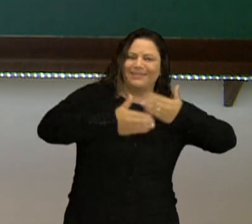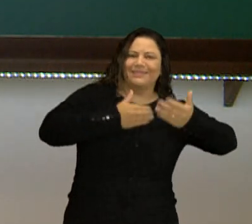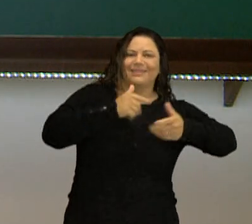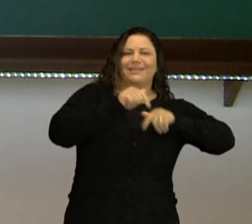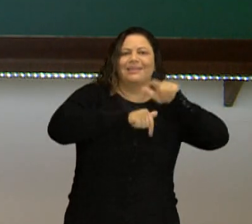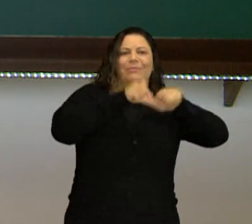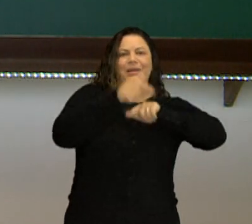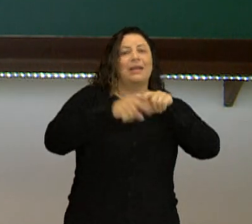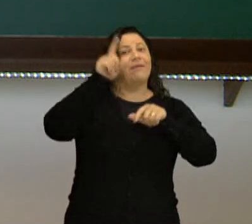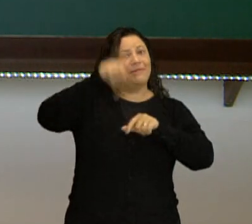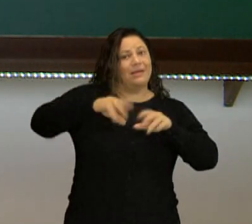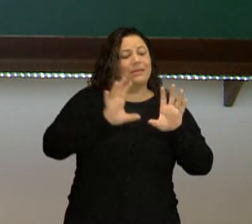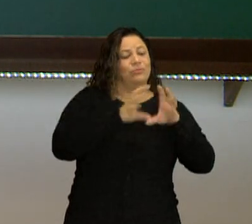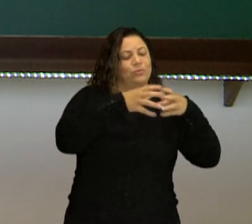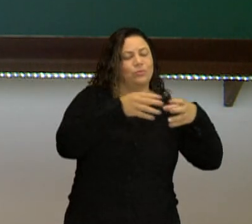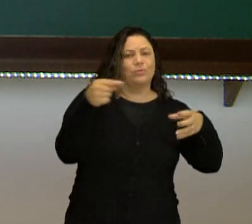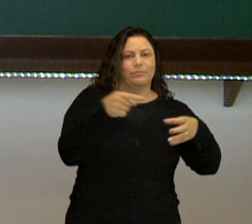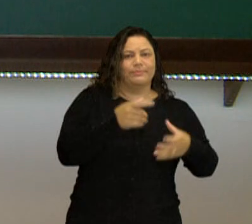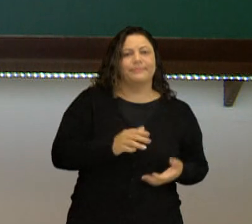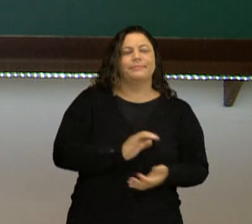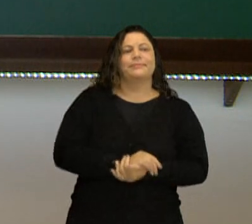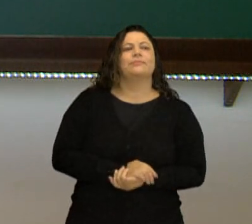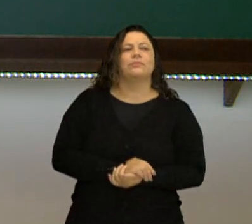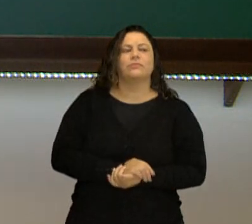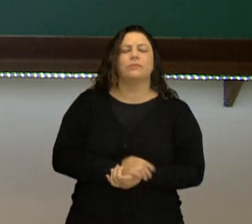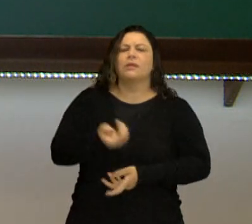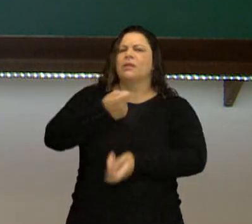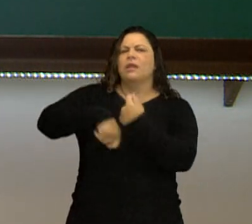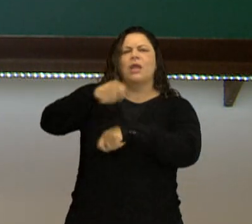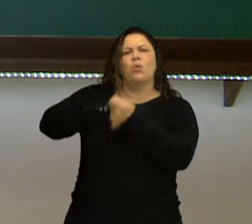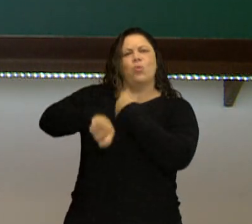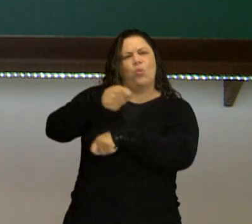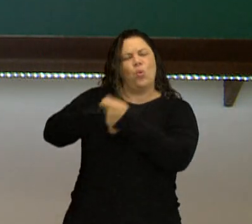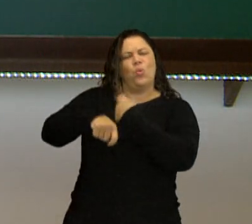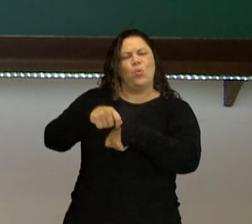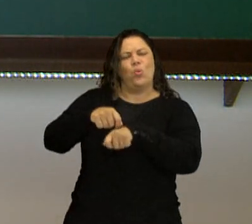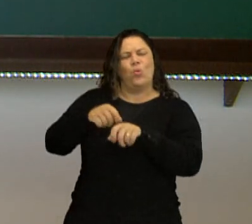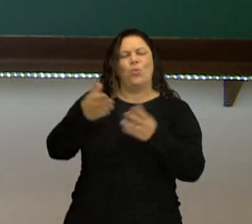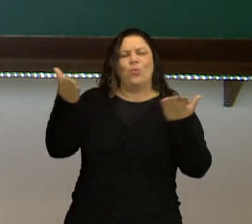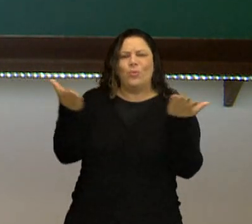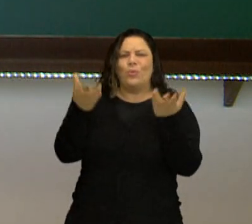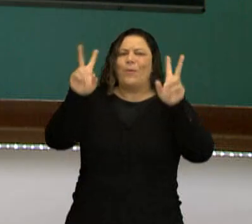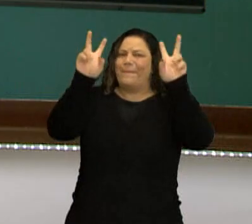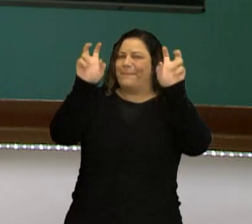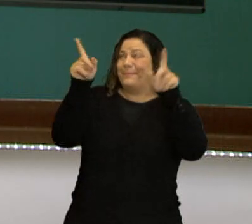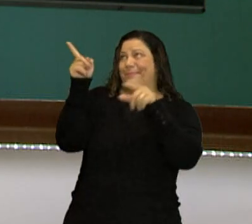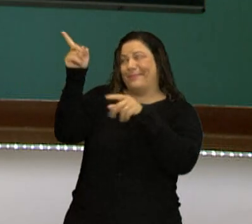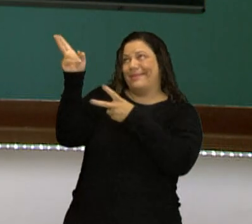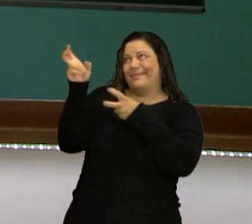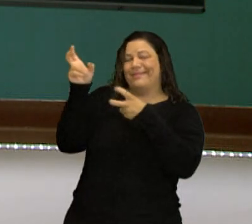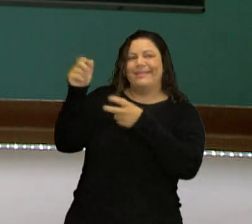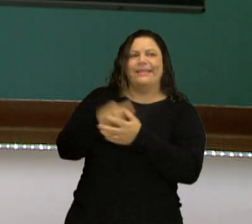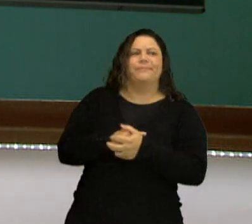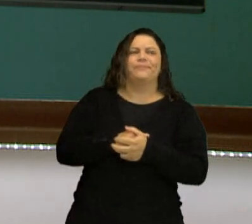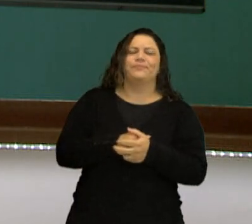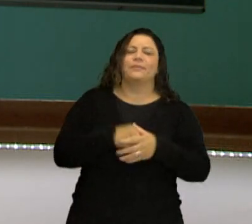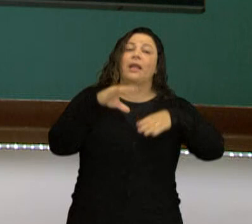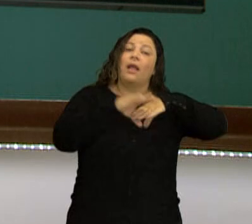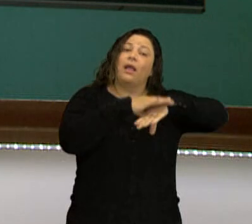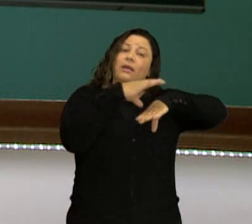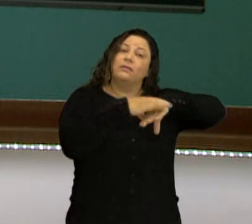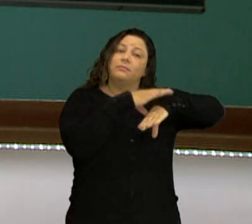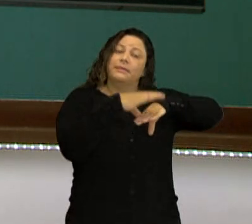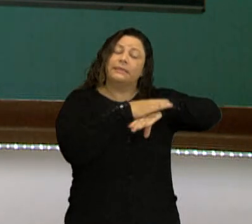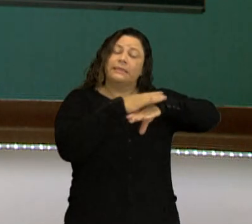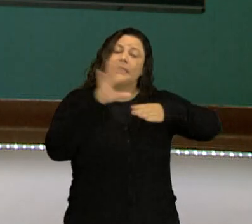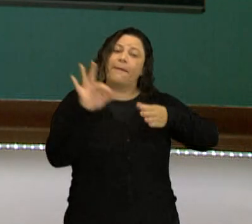ofício. Sobre economia, né? Sobre a economia medieval. Aqui eu tenho uma representação para vocês de uma sapataria. Então